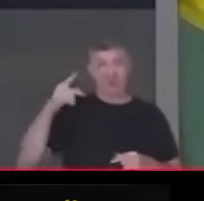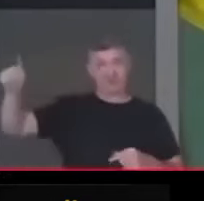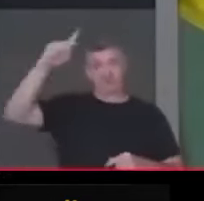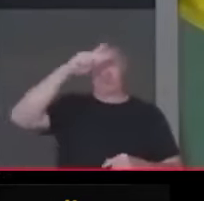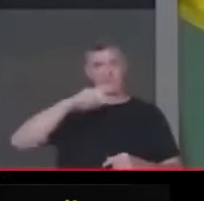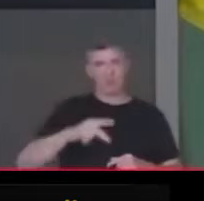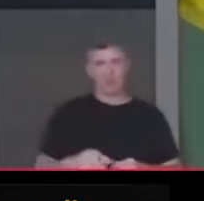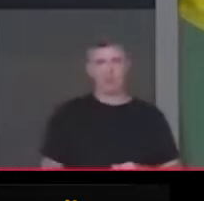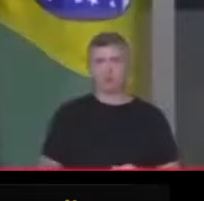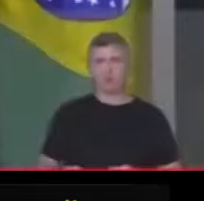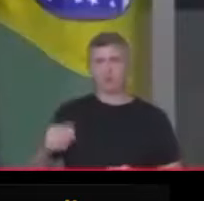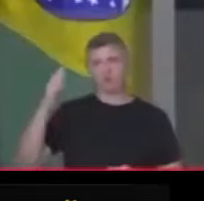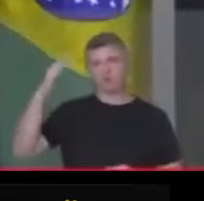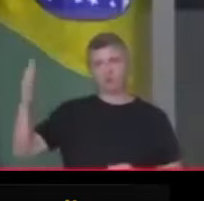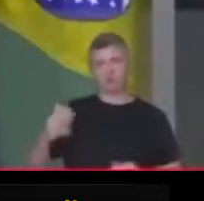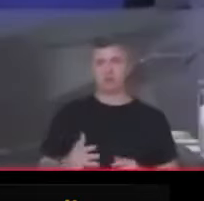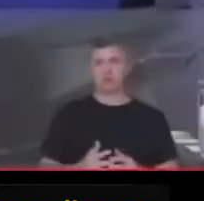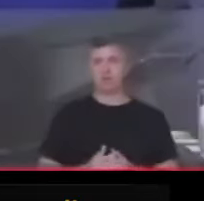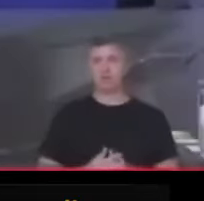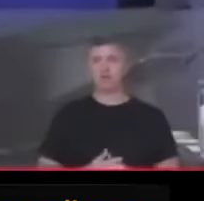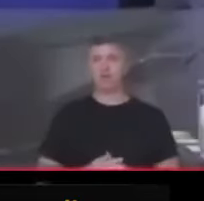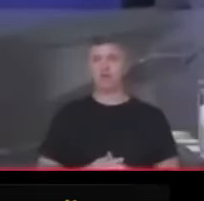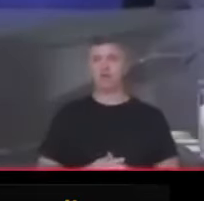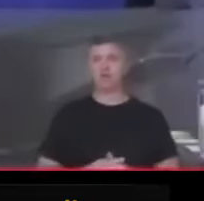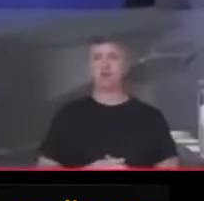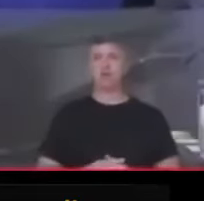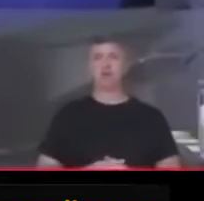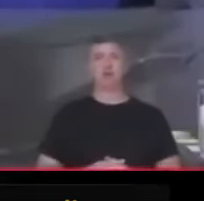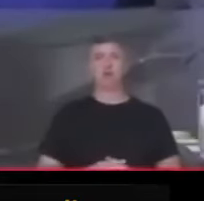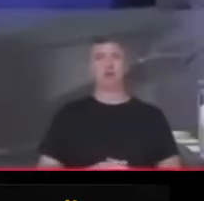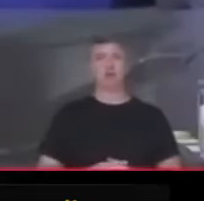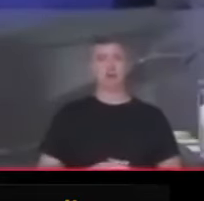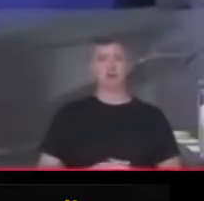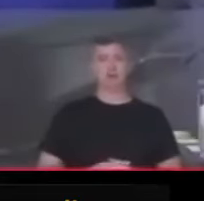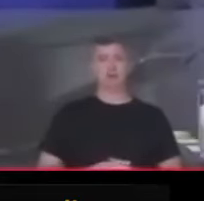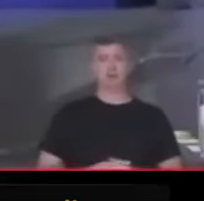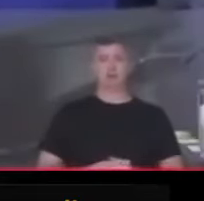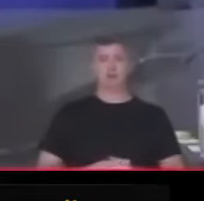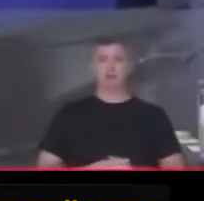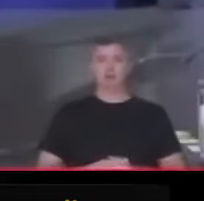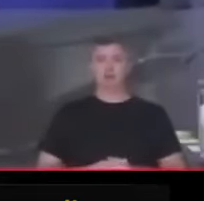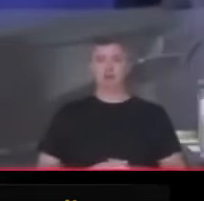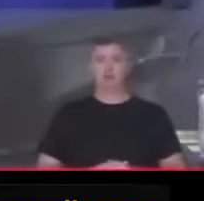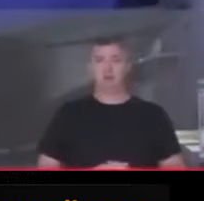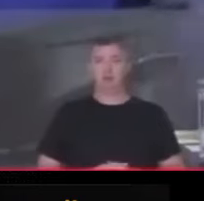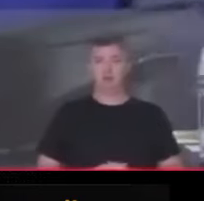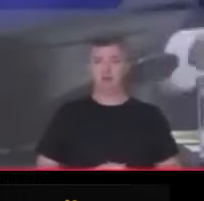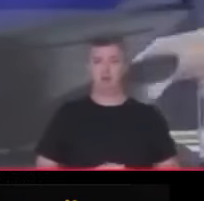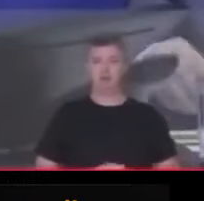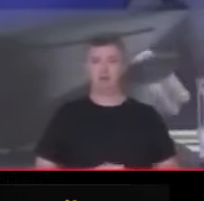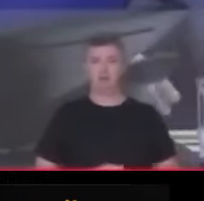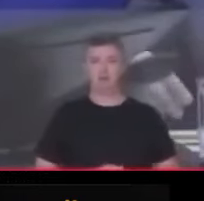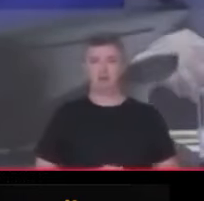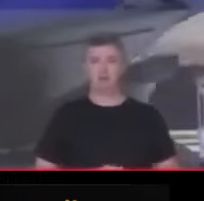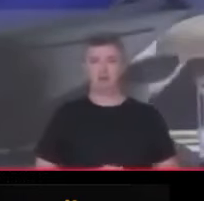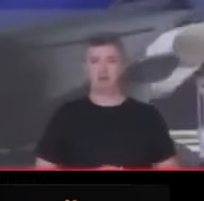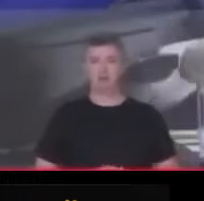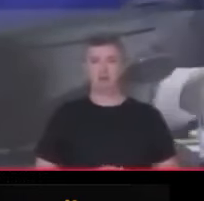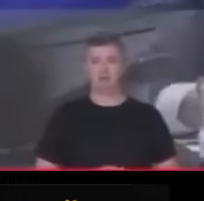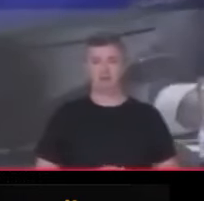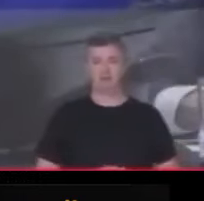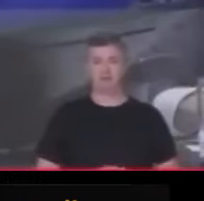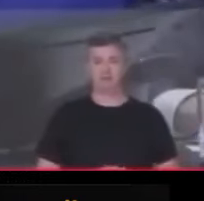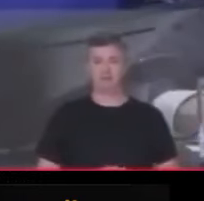vocês. Obrigado, senhor presidente. Marielle, respeite. Respeite a Marielle. Que absurdo isso.